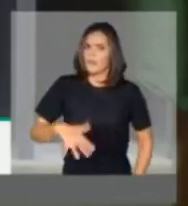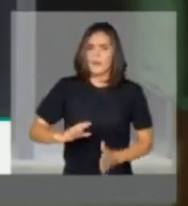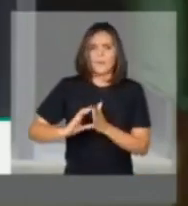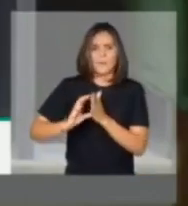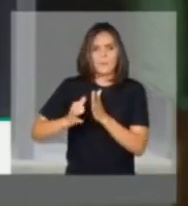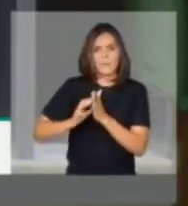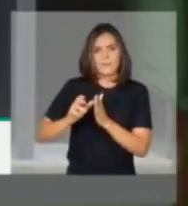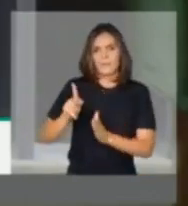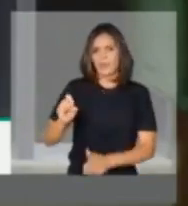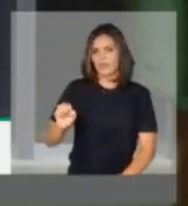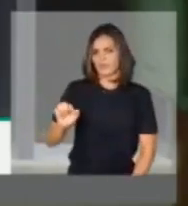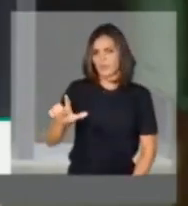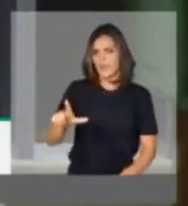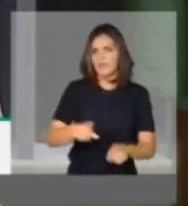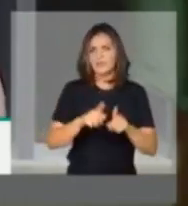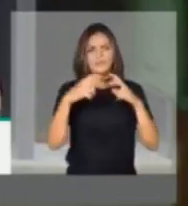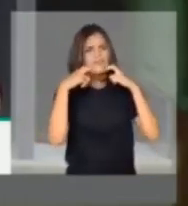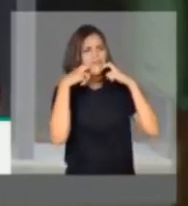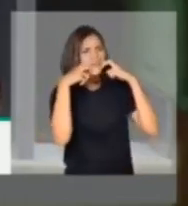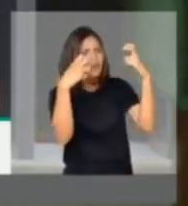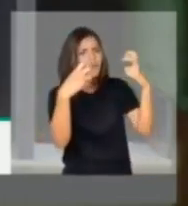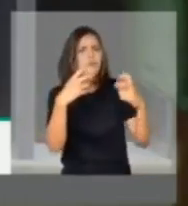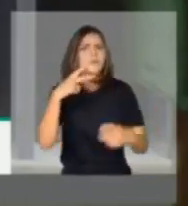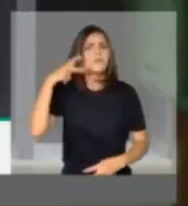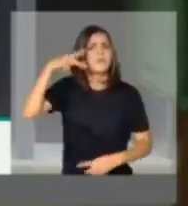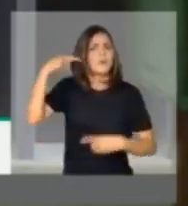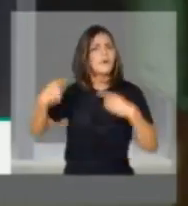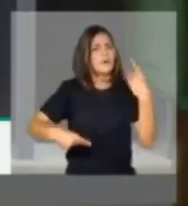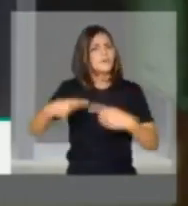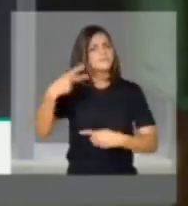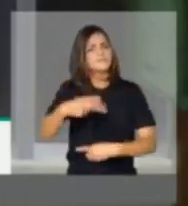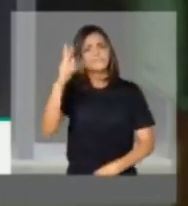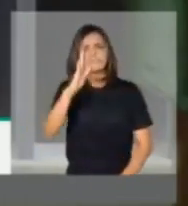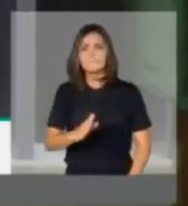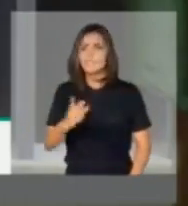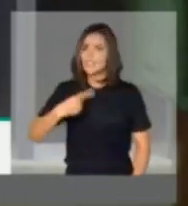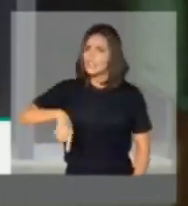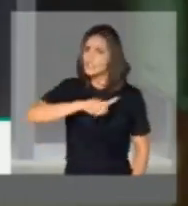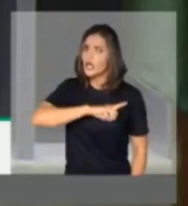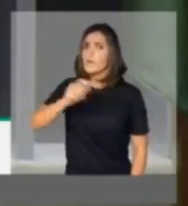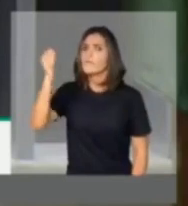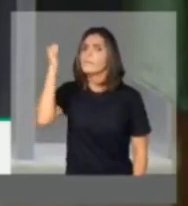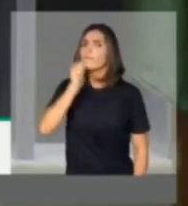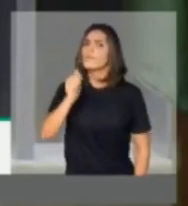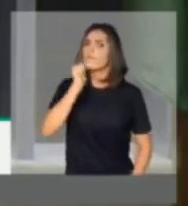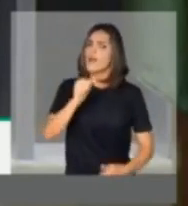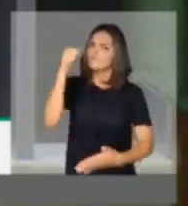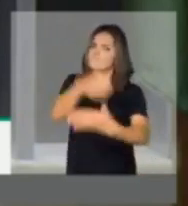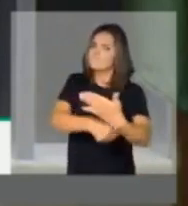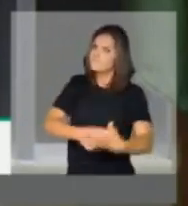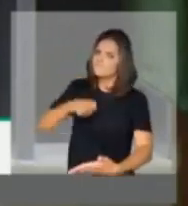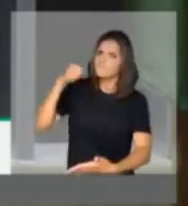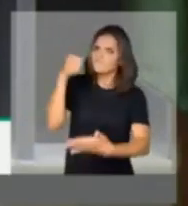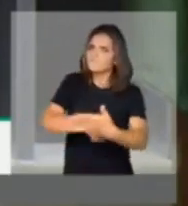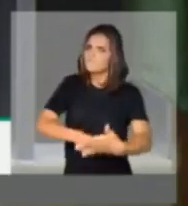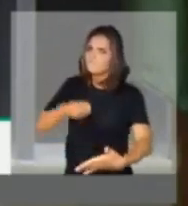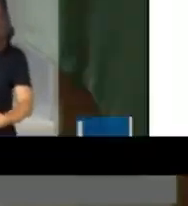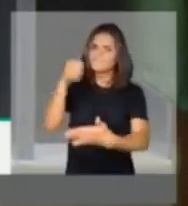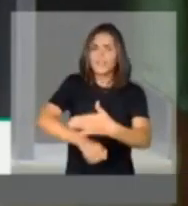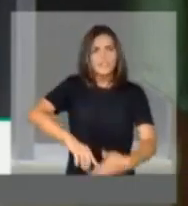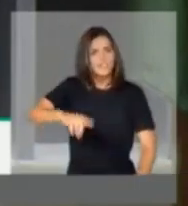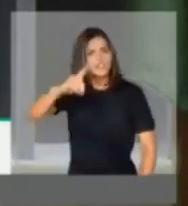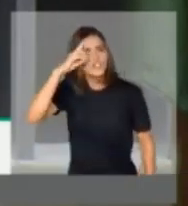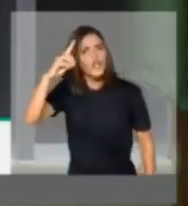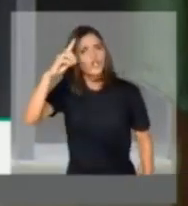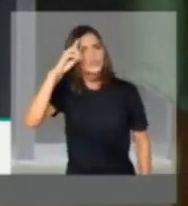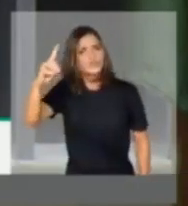PSL, mas é uma vergonha também para a política brasileira. E nós, mulheres, que lutamos muito todos os dias para